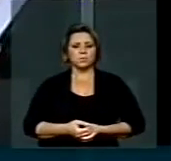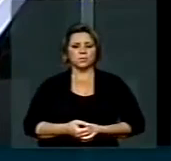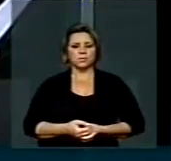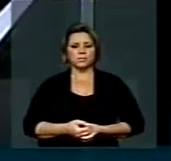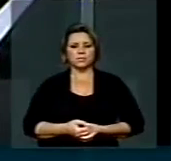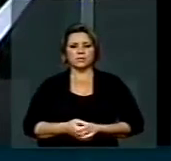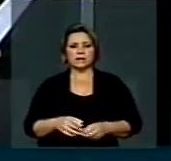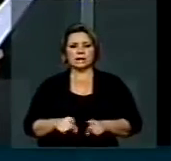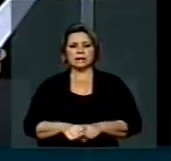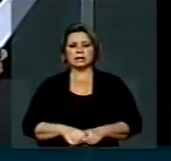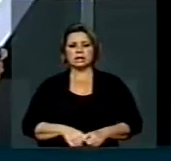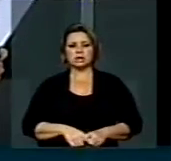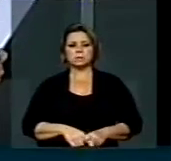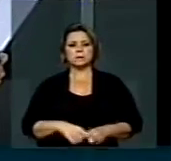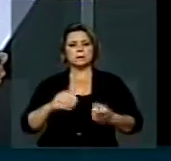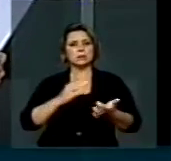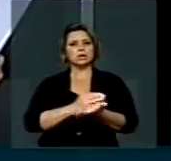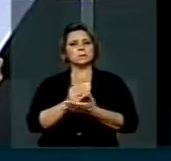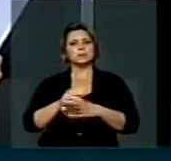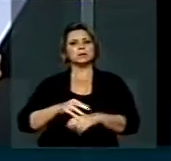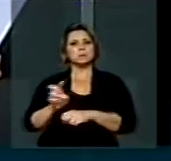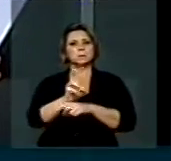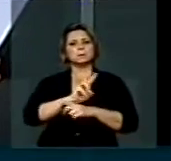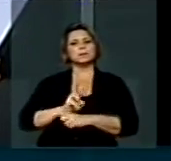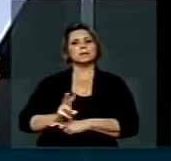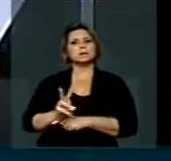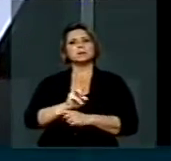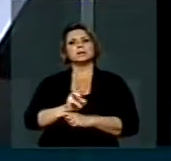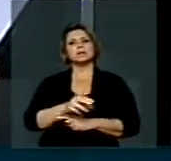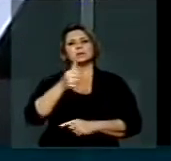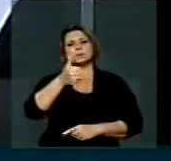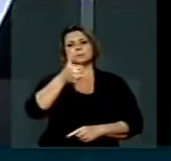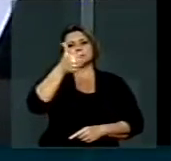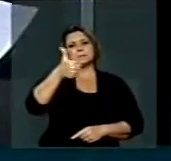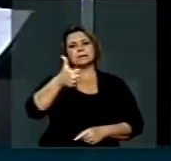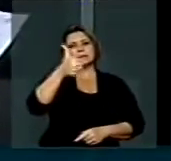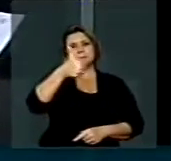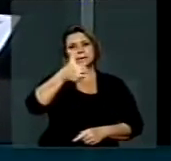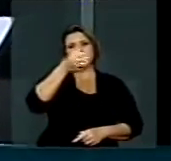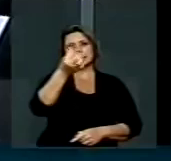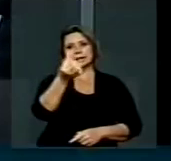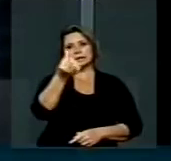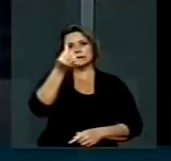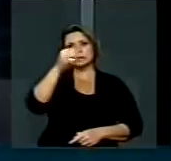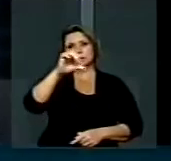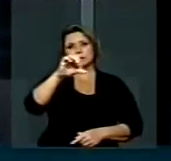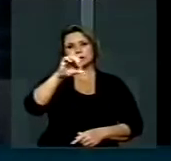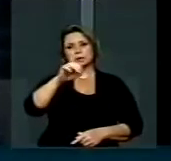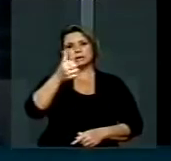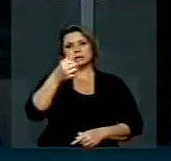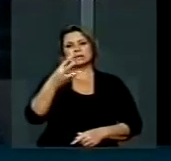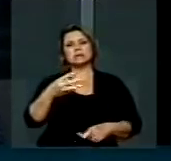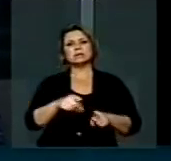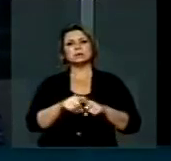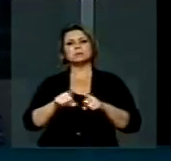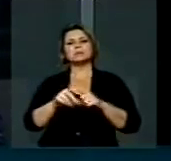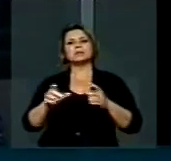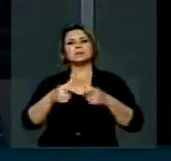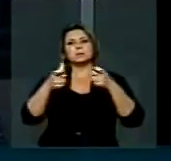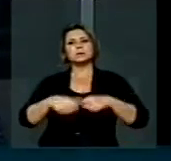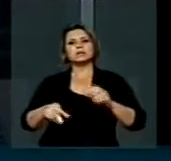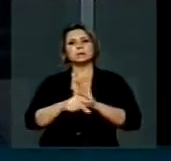dinastia Manchu, toma o controle de Formosa em 1683. No ano de 85, o território é